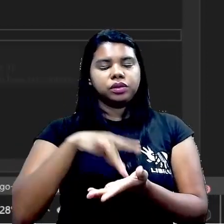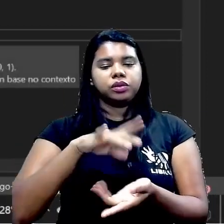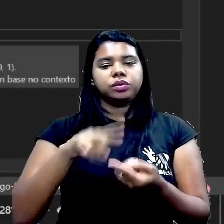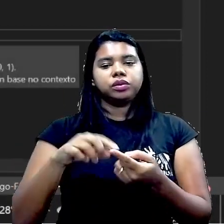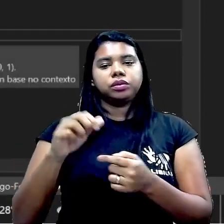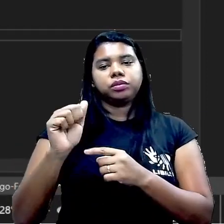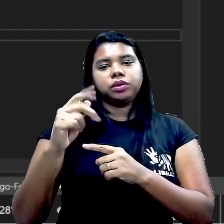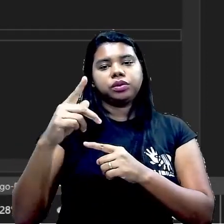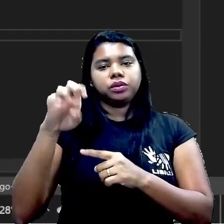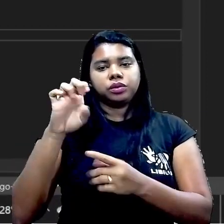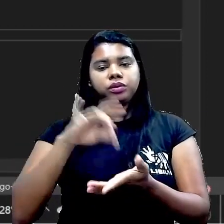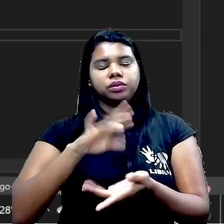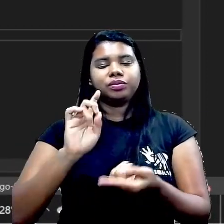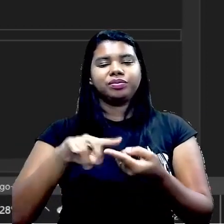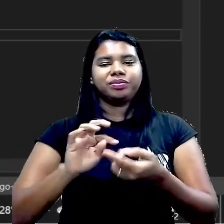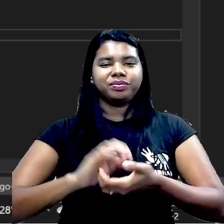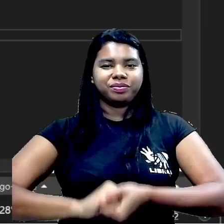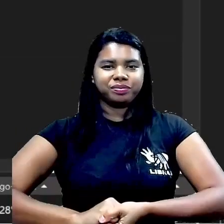vetor2.up.